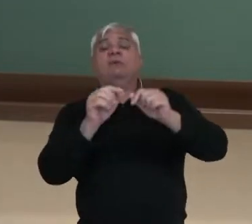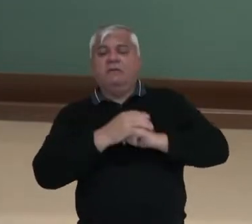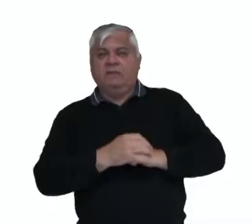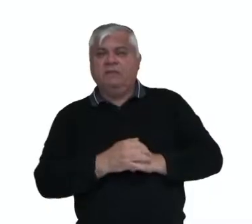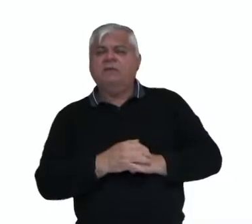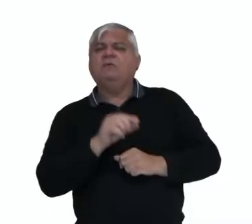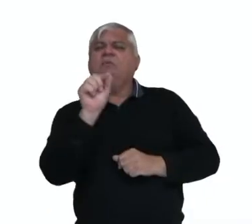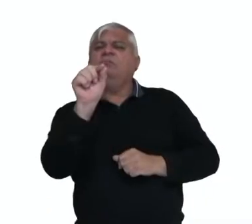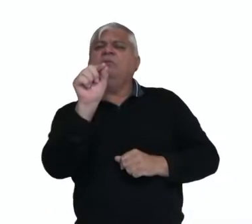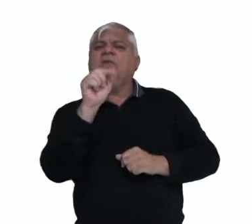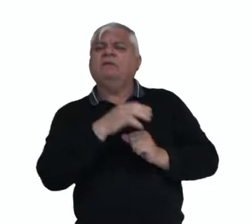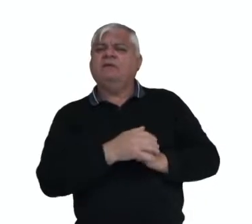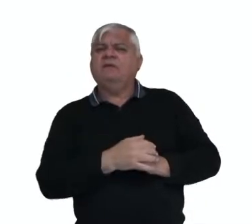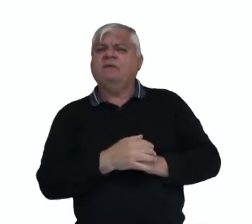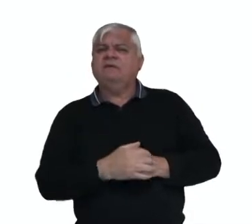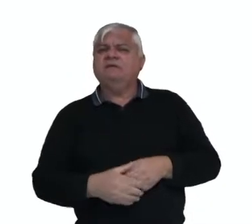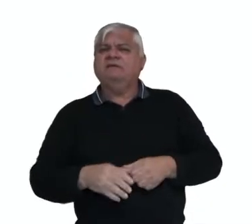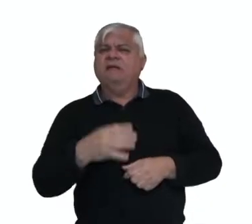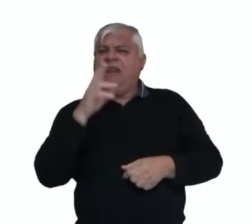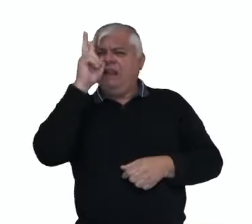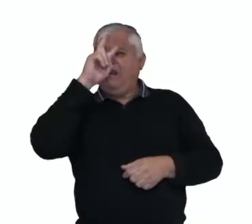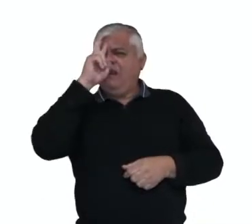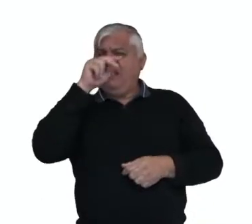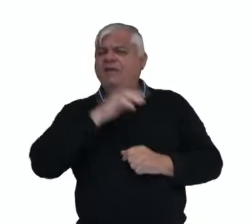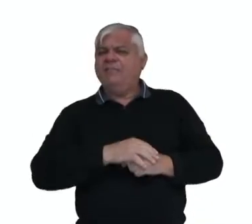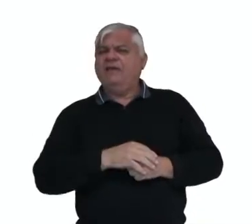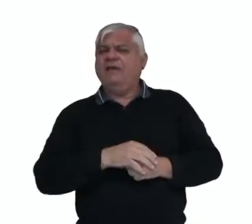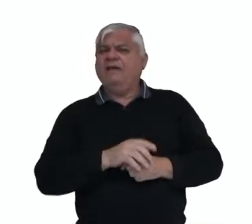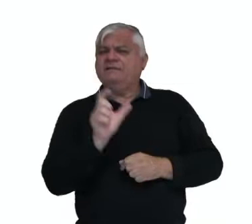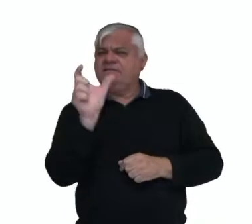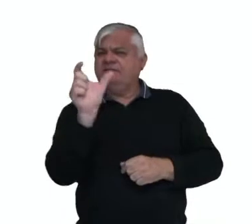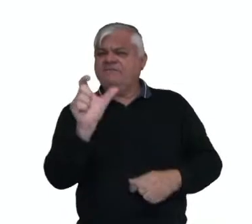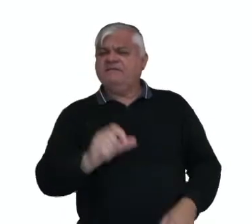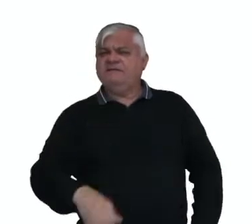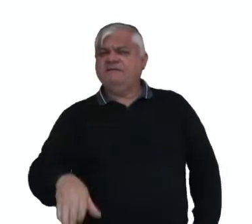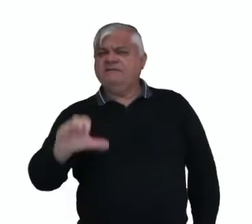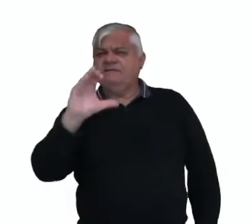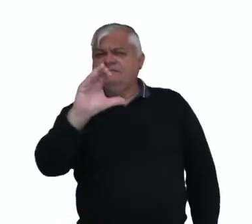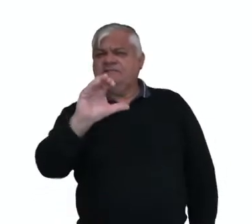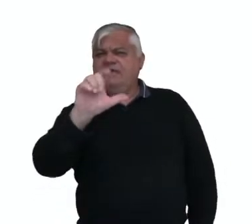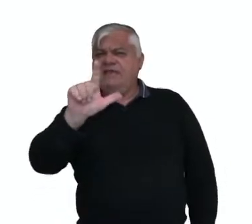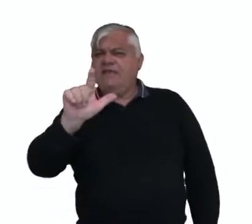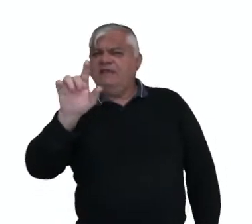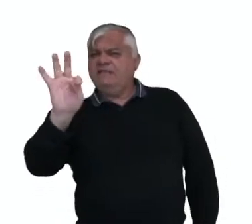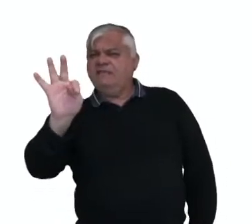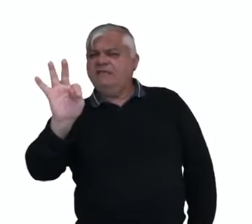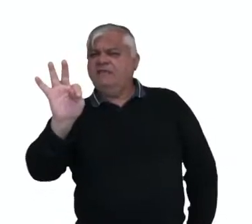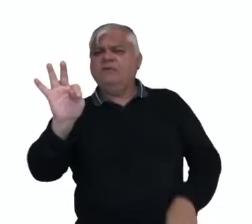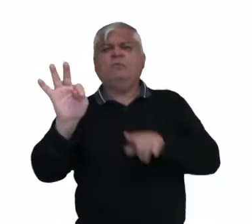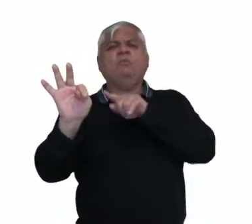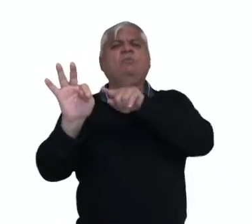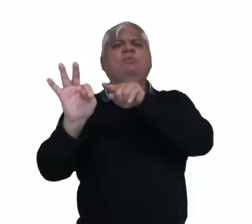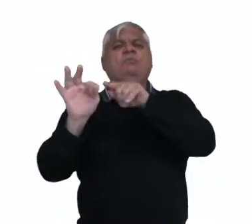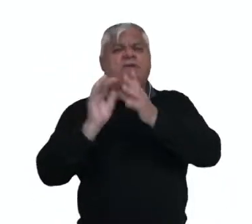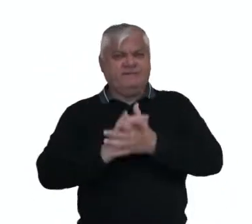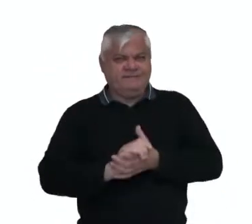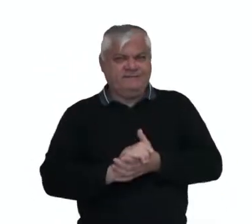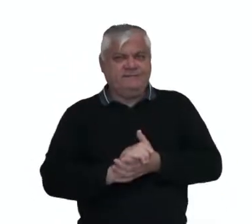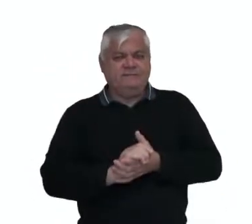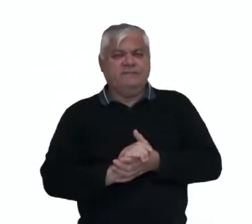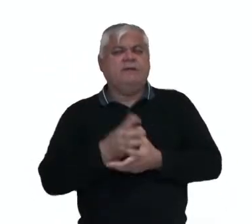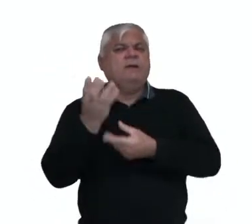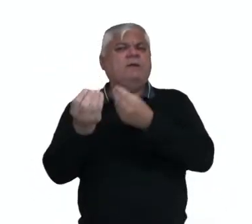quero que vocês me digam, vocês lembram o que significa a sigla CLT? E de